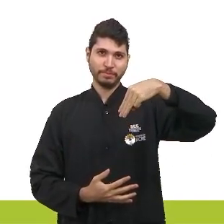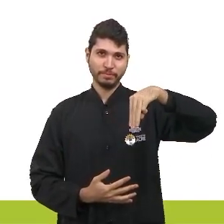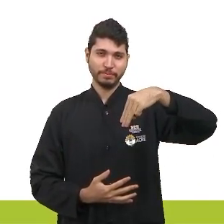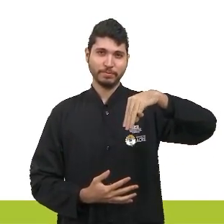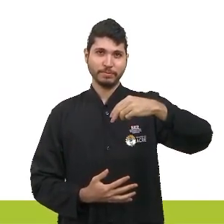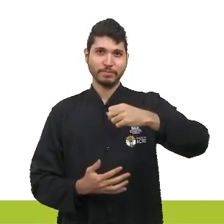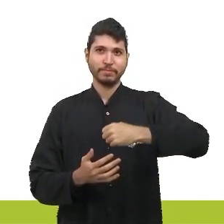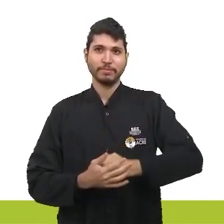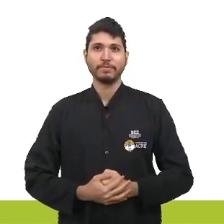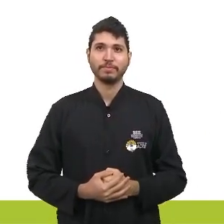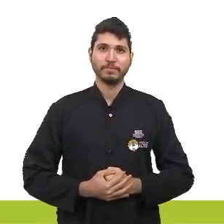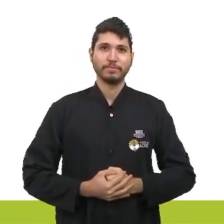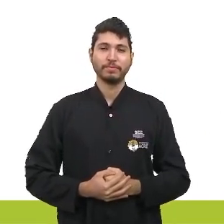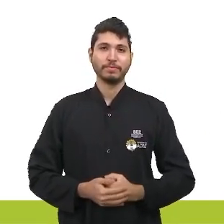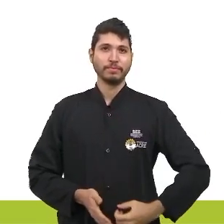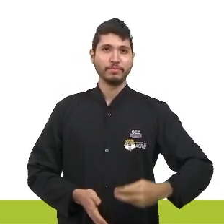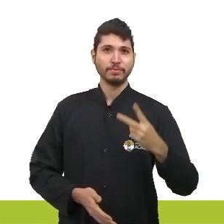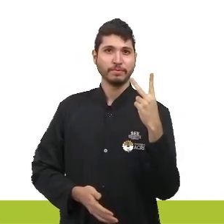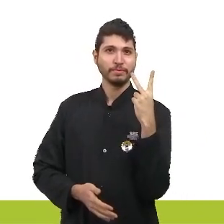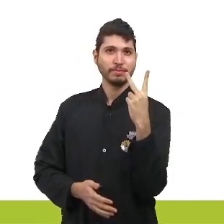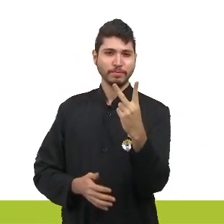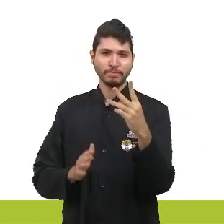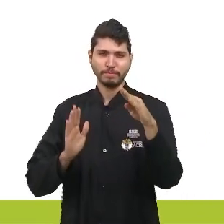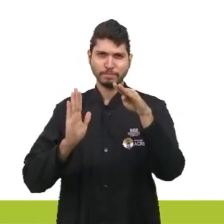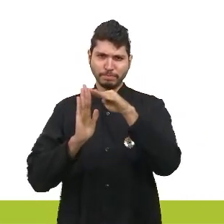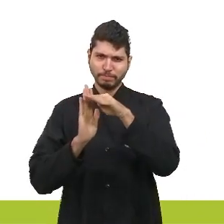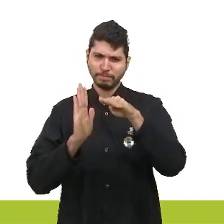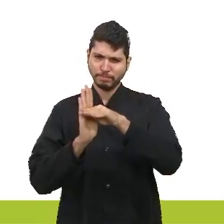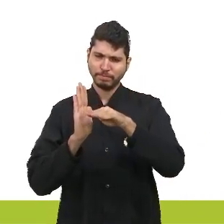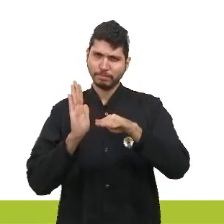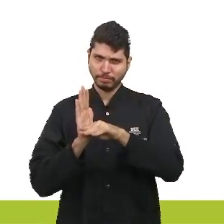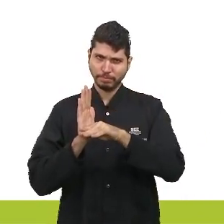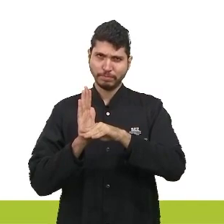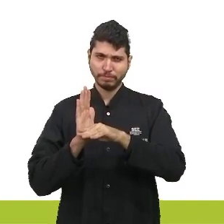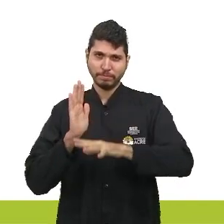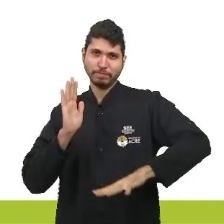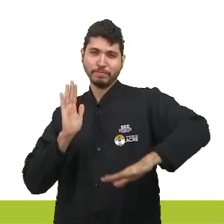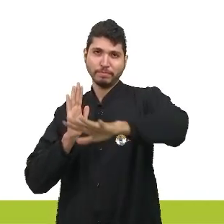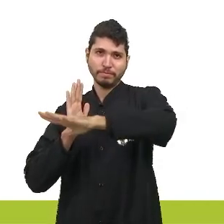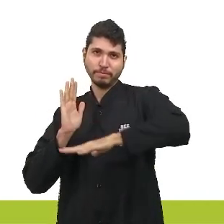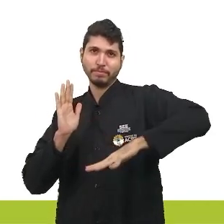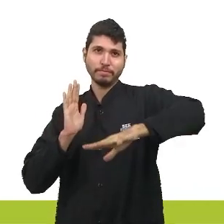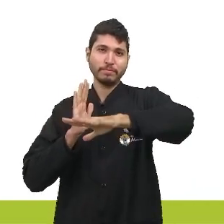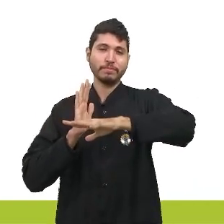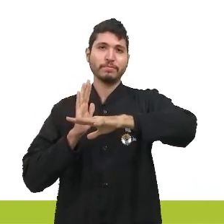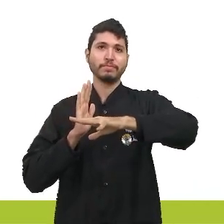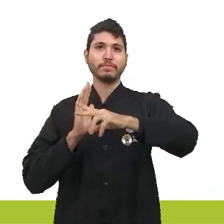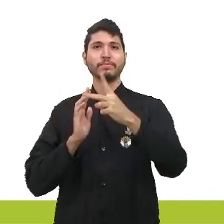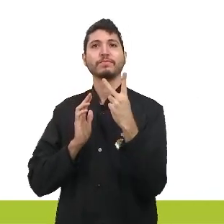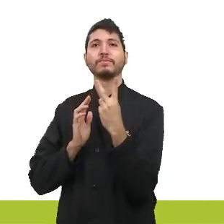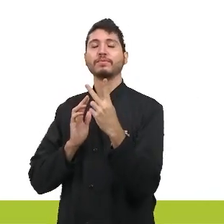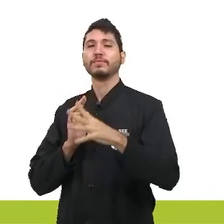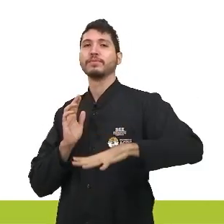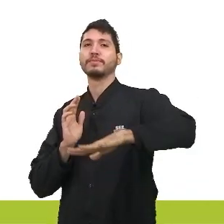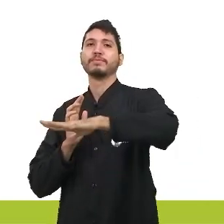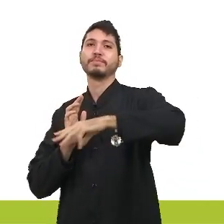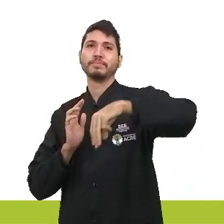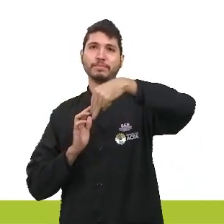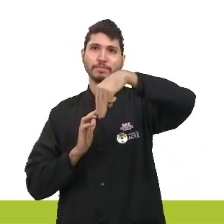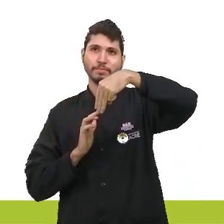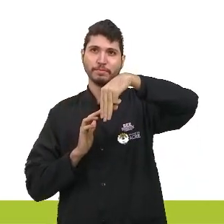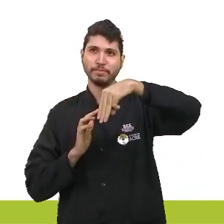de duas especialidades, ou de duas sub-áreas da matemática, os algebristas